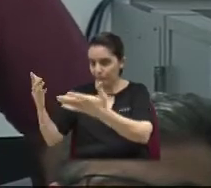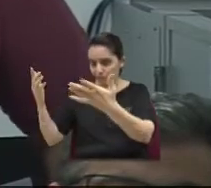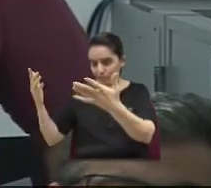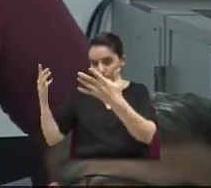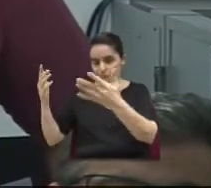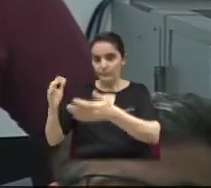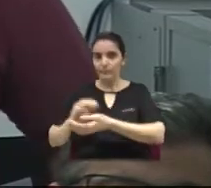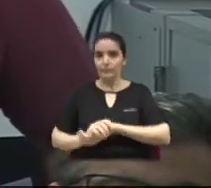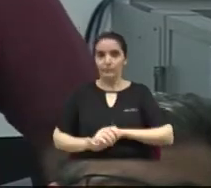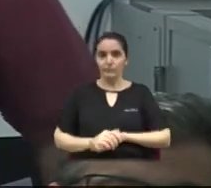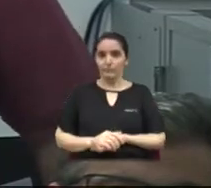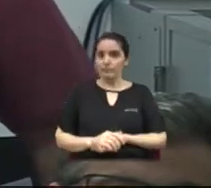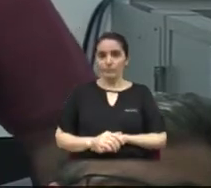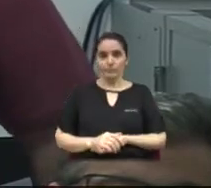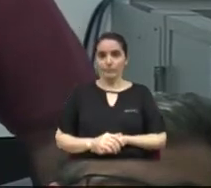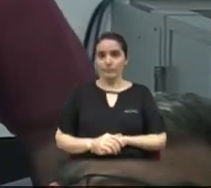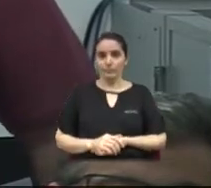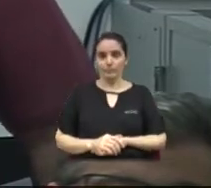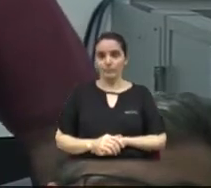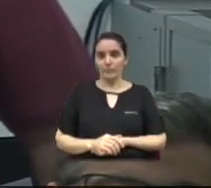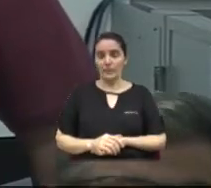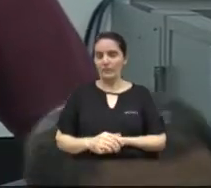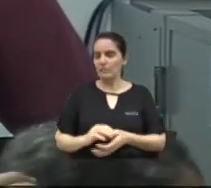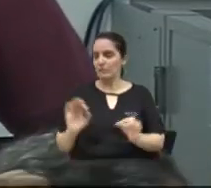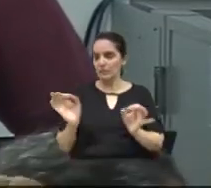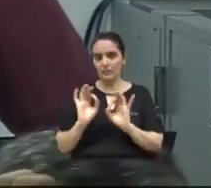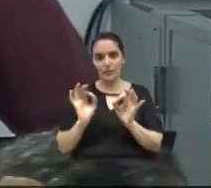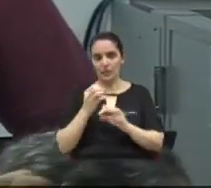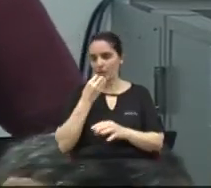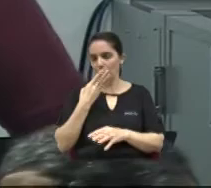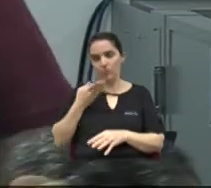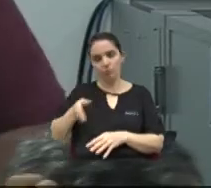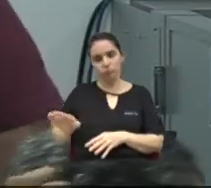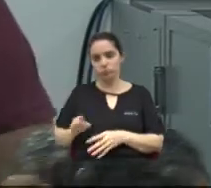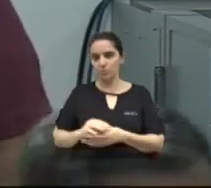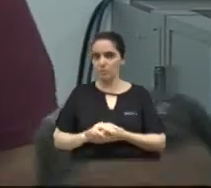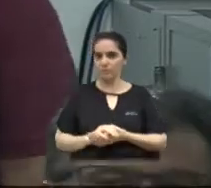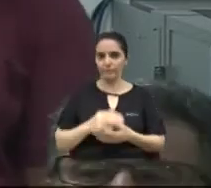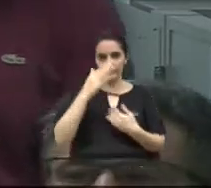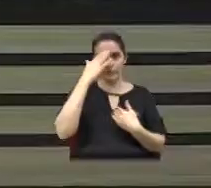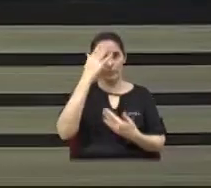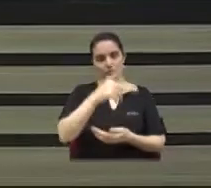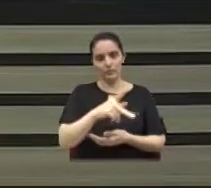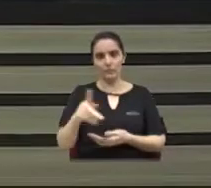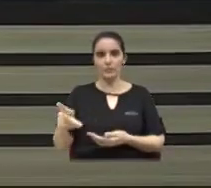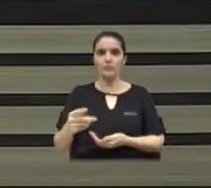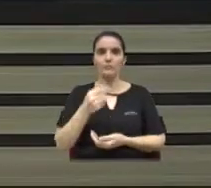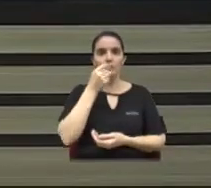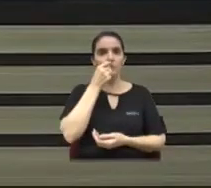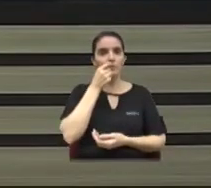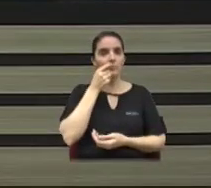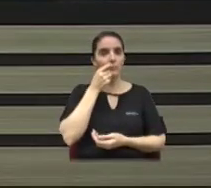meu bichinho de estimação fosse tratado da forma que aqueles munícipes estão sendo tratados. Obrigado, senhor presidente. Estevam Nogueira.